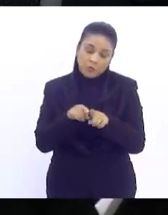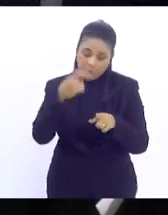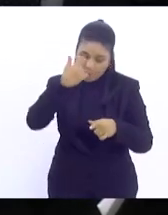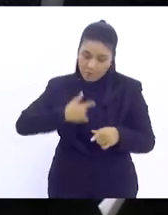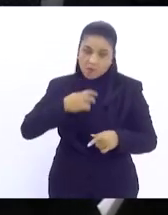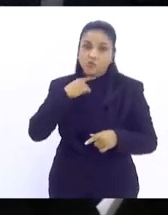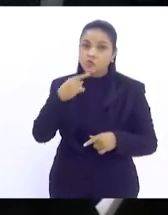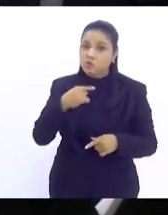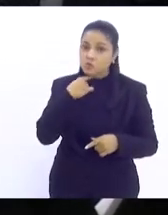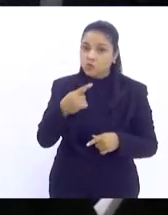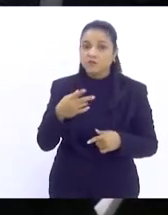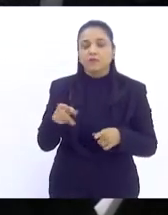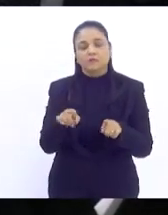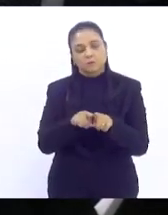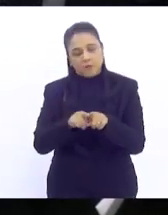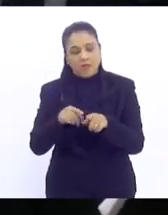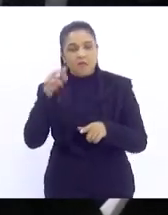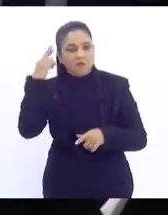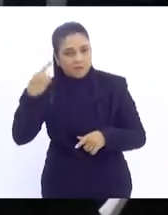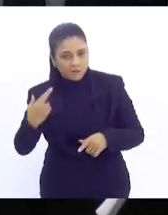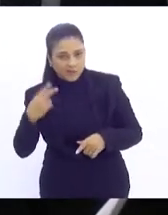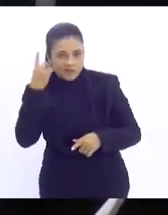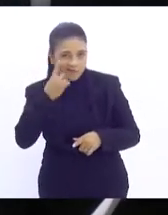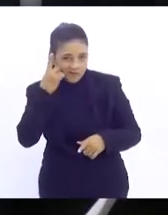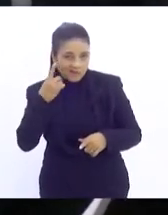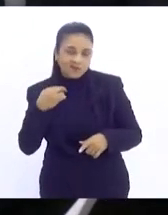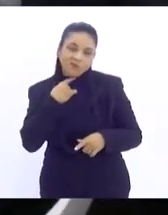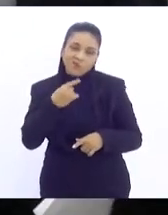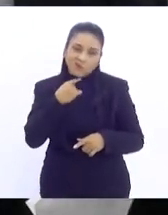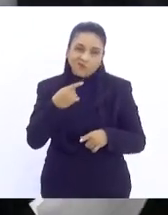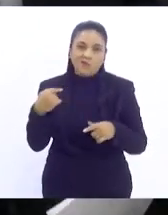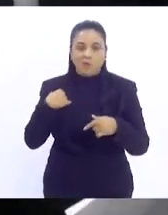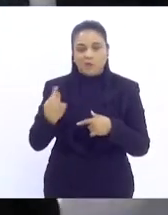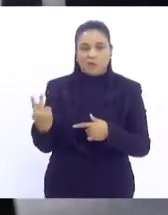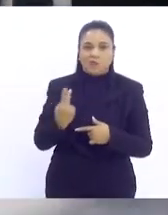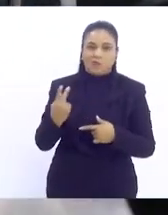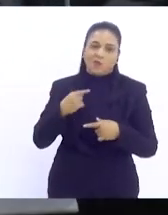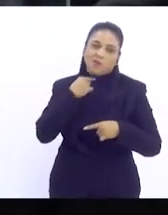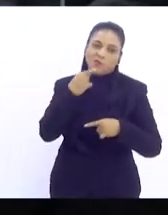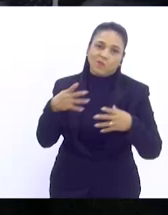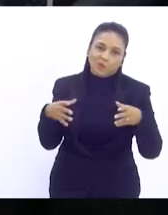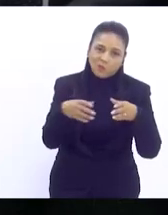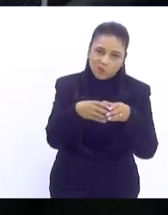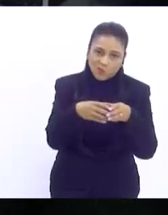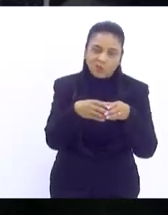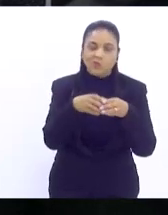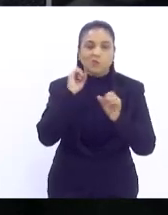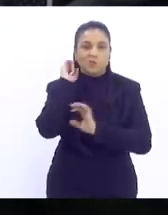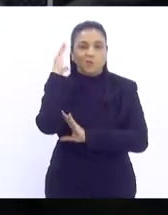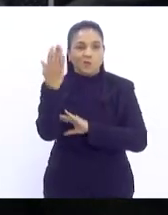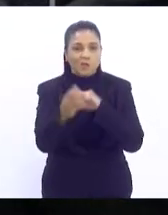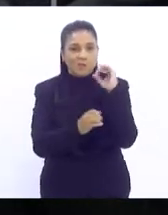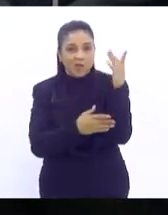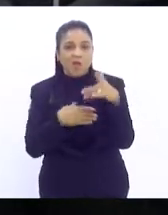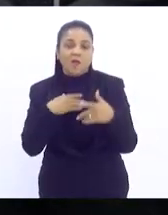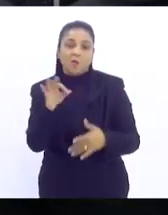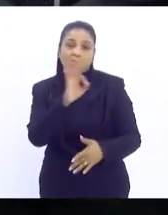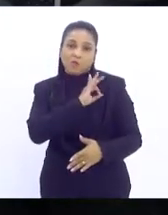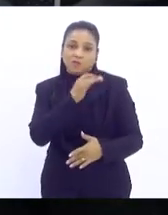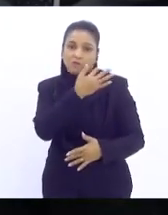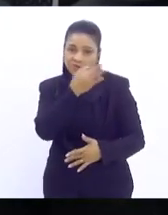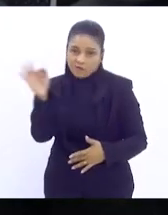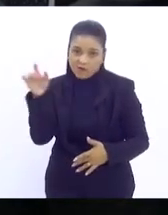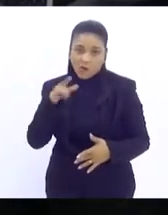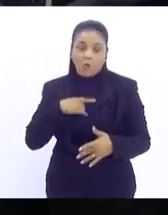aliás as dúvidas da deputada Renato também foram as minhas e nós pela comissão de Meio Ambiente ou fizemos a polícia federal o Ministério Público